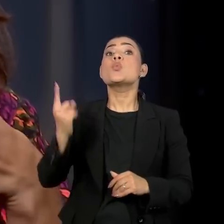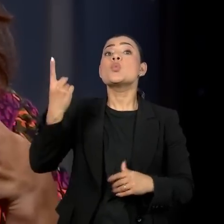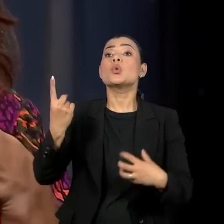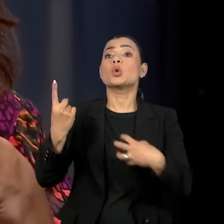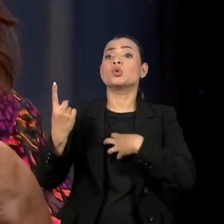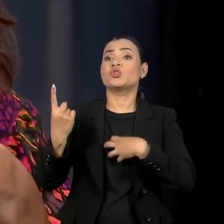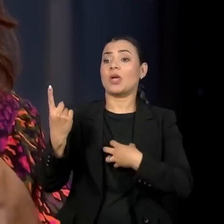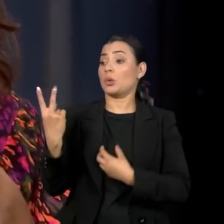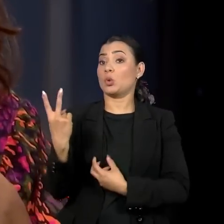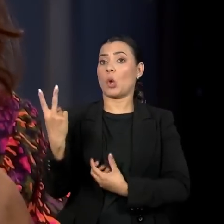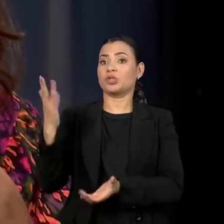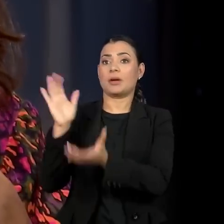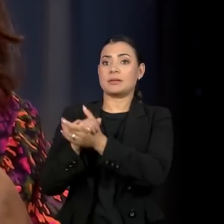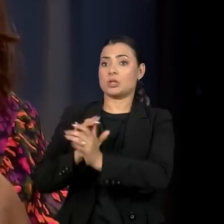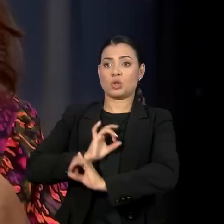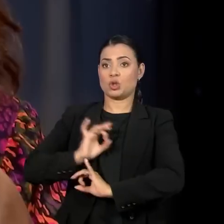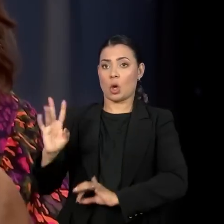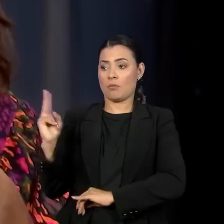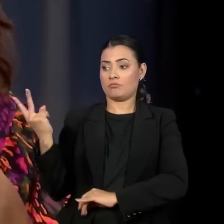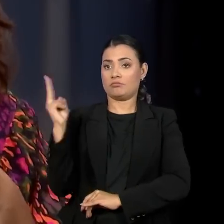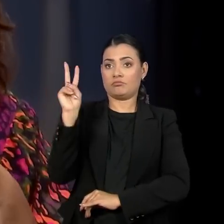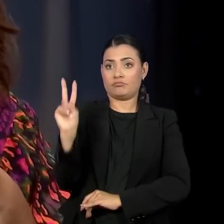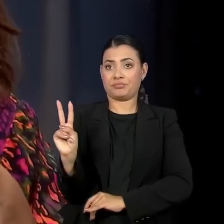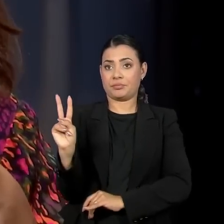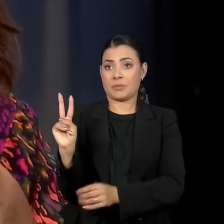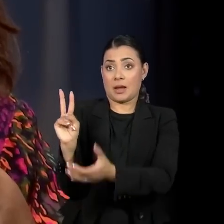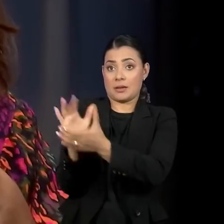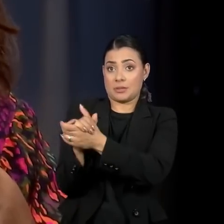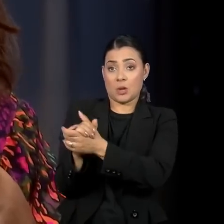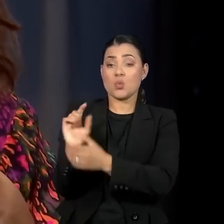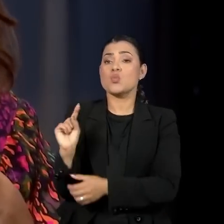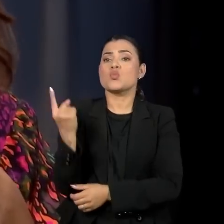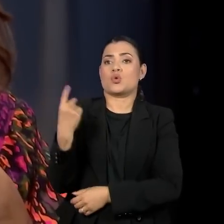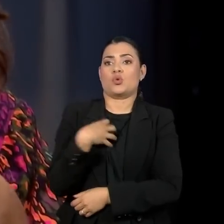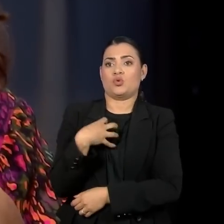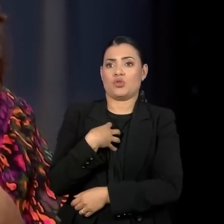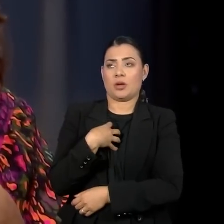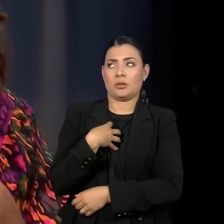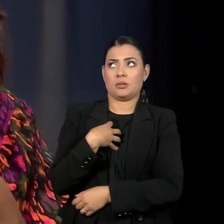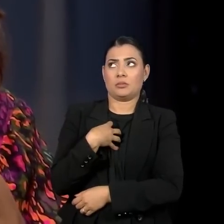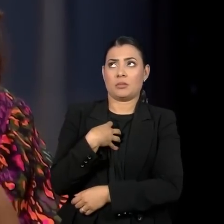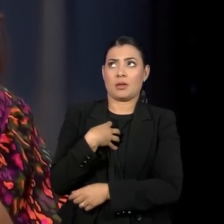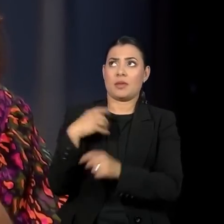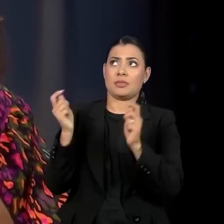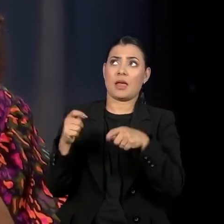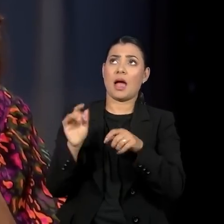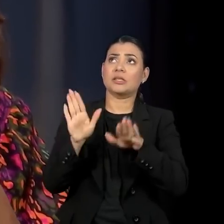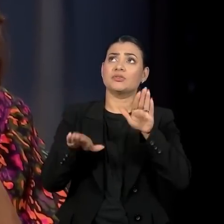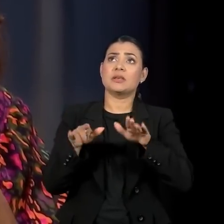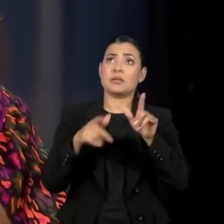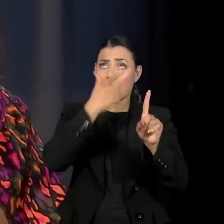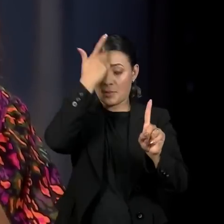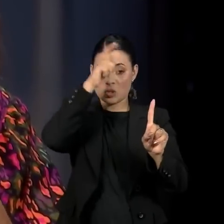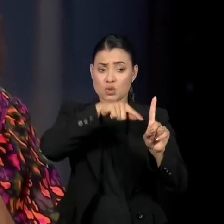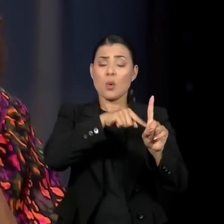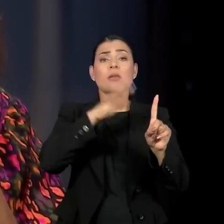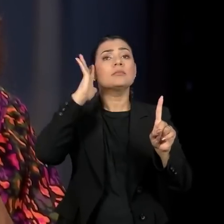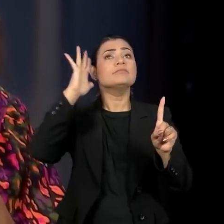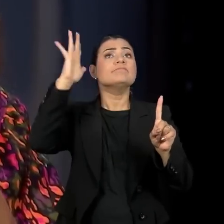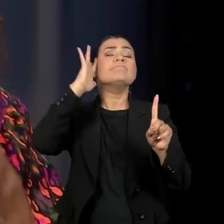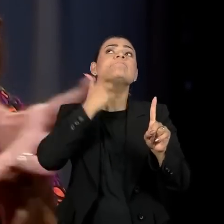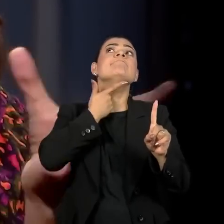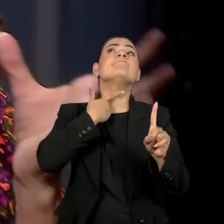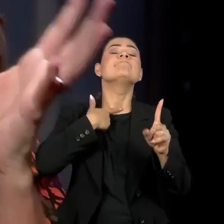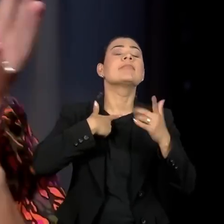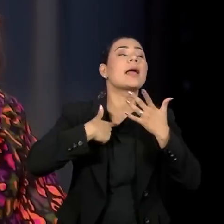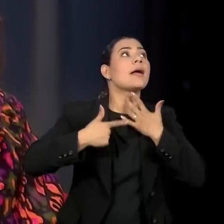nós tínhamos até aqui, como que um único modelo de se relacionar pode dar conta de desejos, de experiências, de